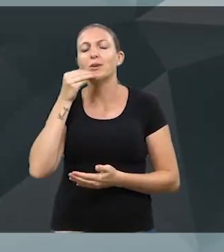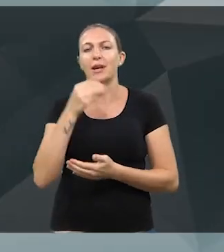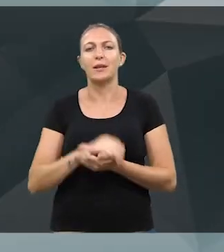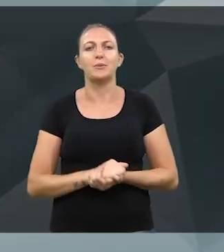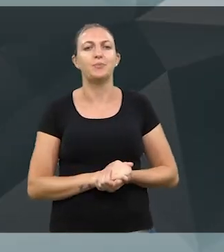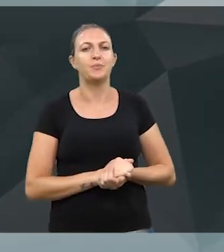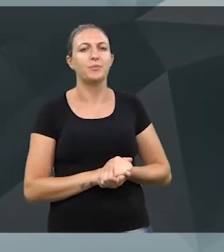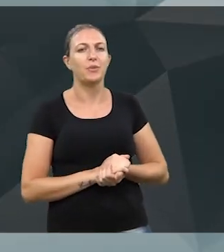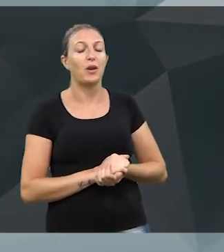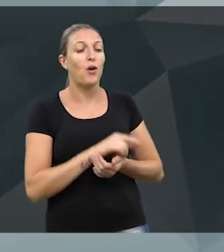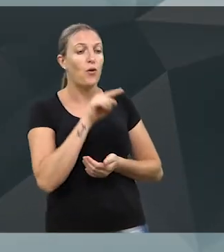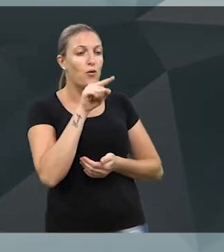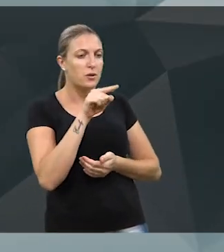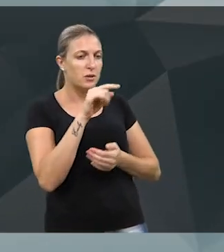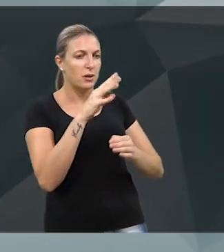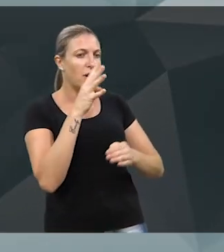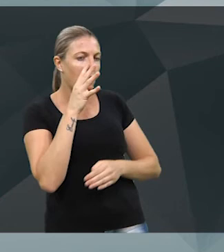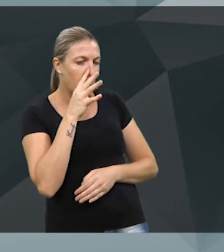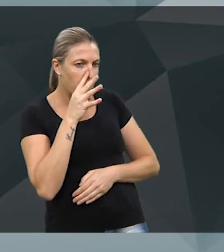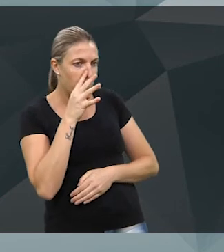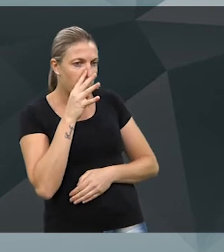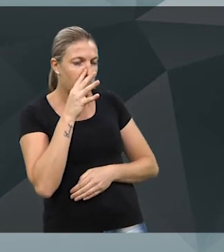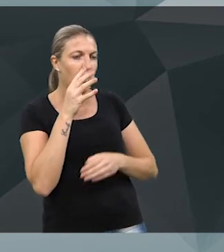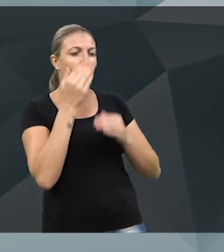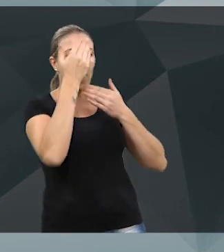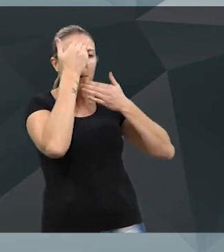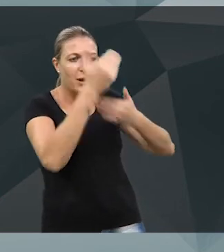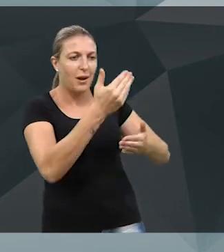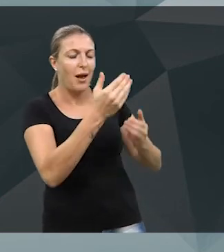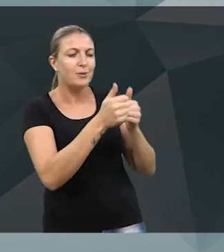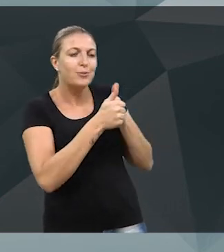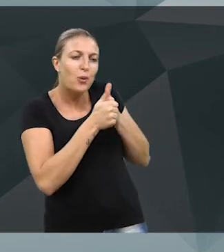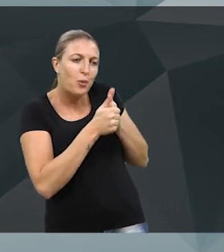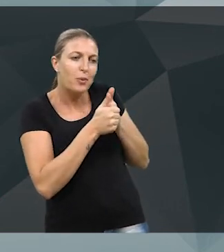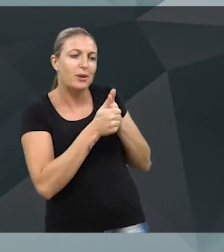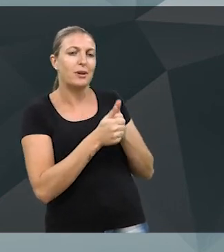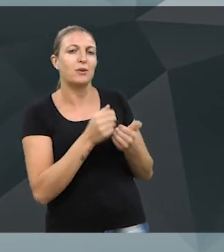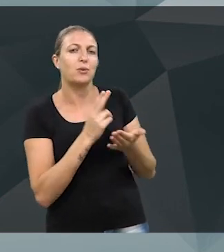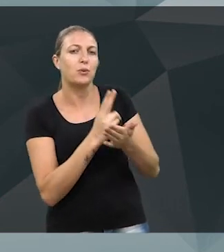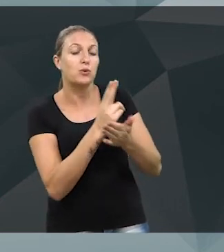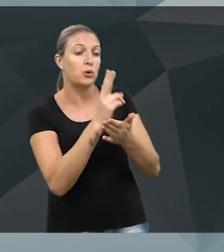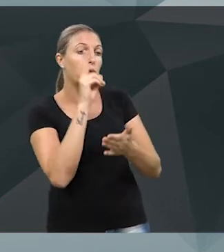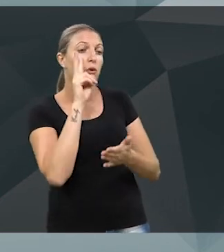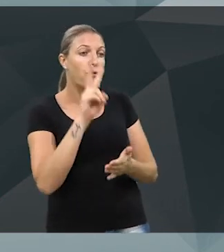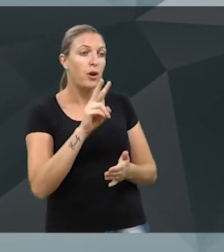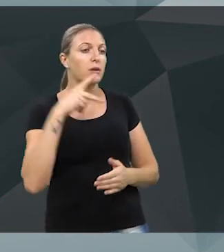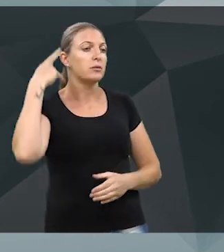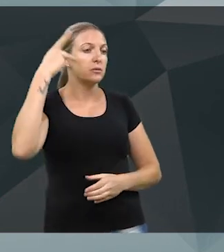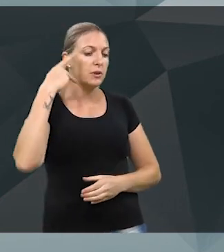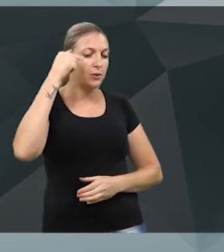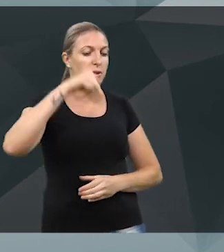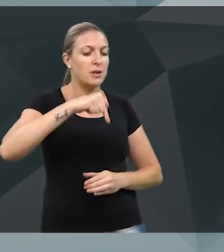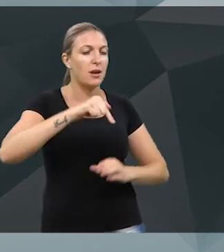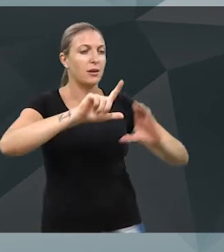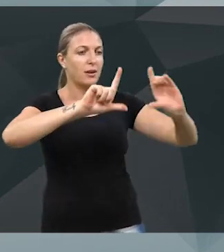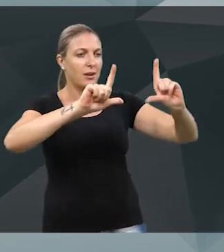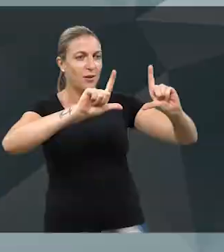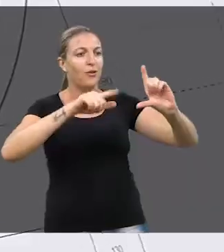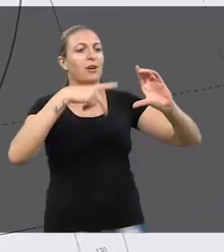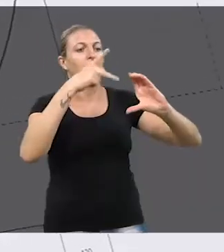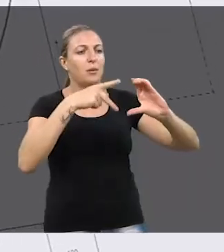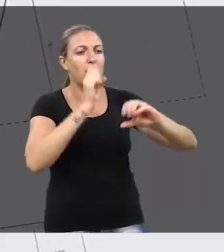e você que nos acompanha muito obrigado pela sua companhia continue acompanhando os vereadores aqui na tv câmara ele